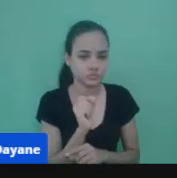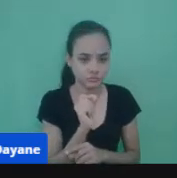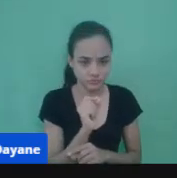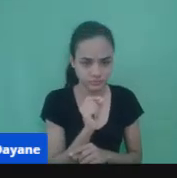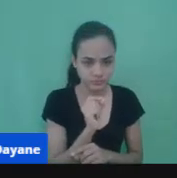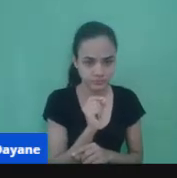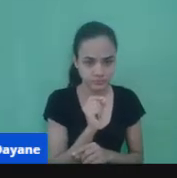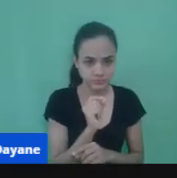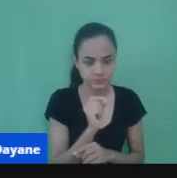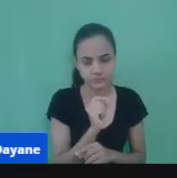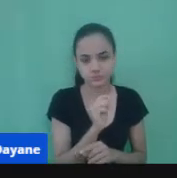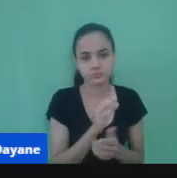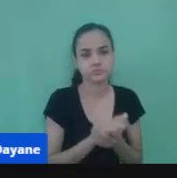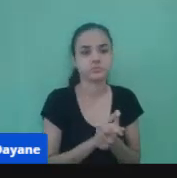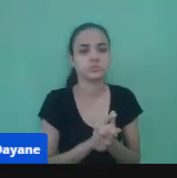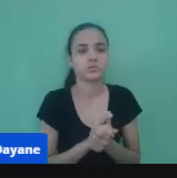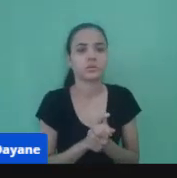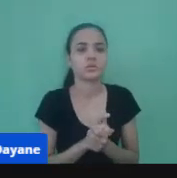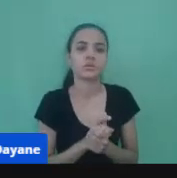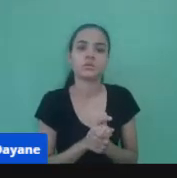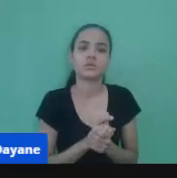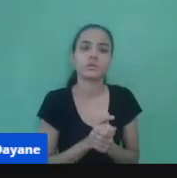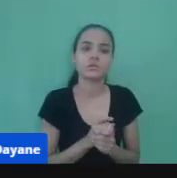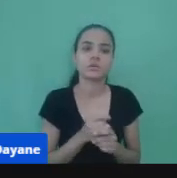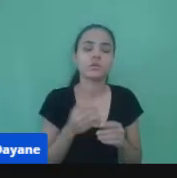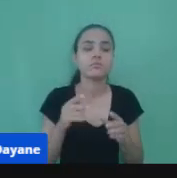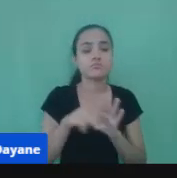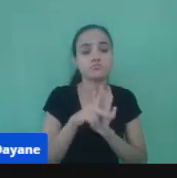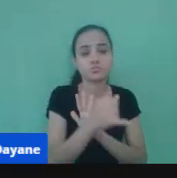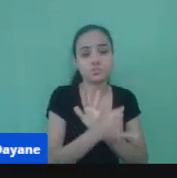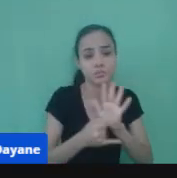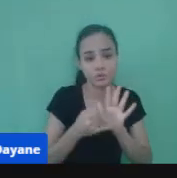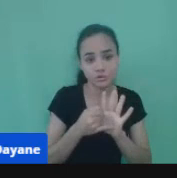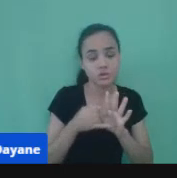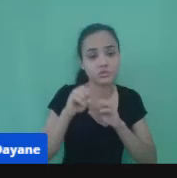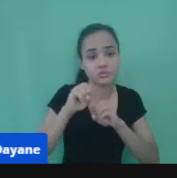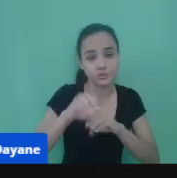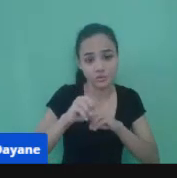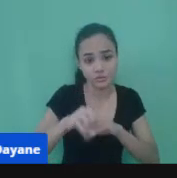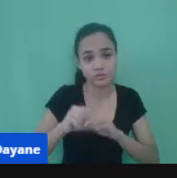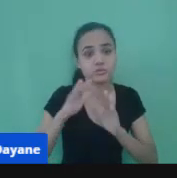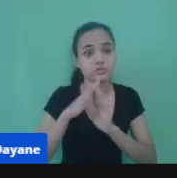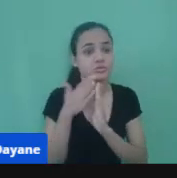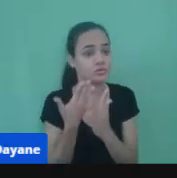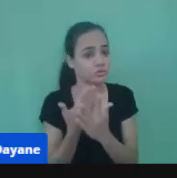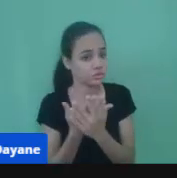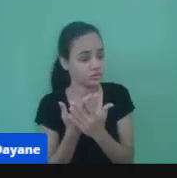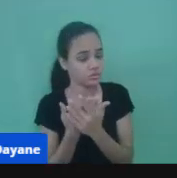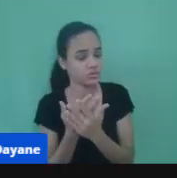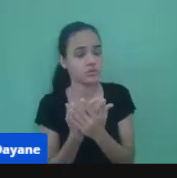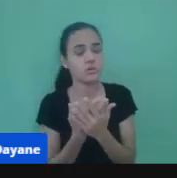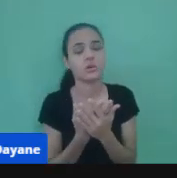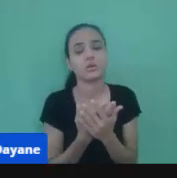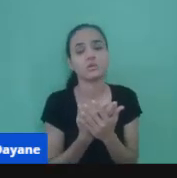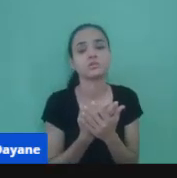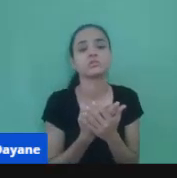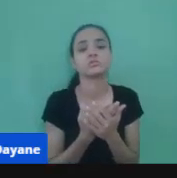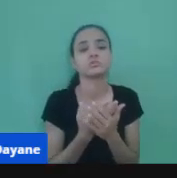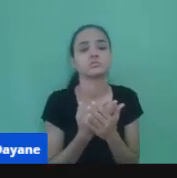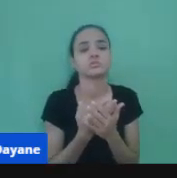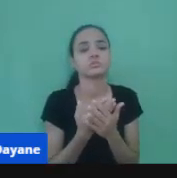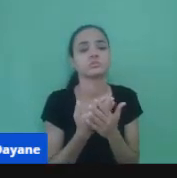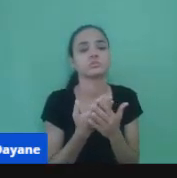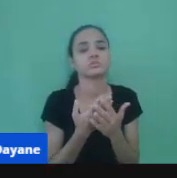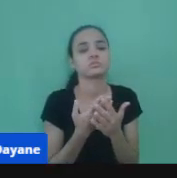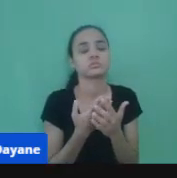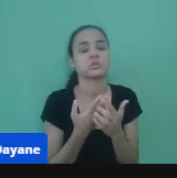por exemplo, com projetos de cine-escola. E esses projetos de cine-escola, agora eu vou puxar um gancho para a educação ambiental, podem ser muito associados